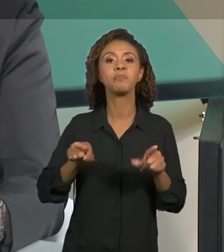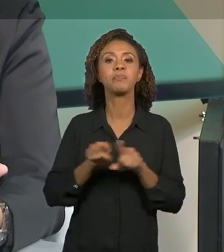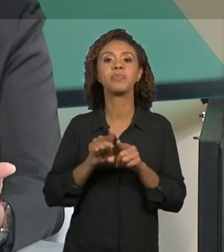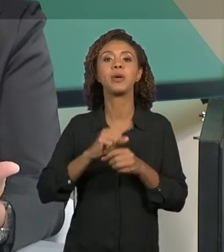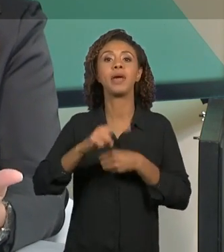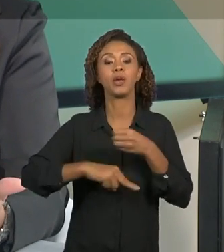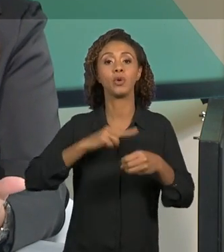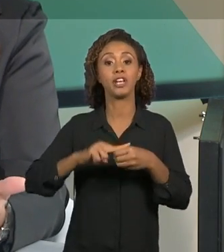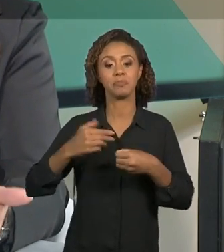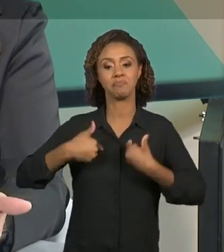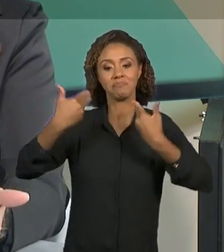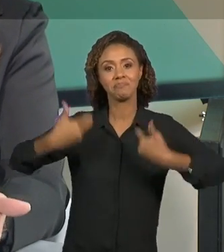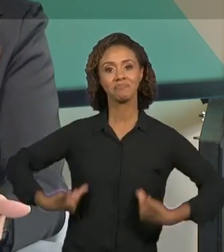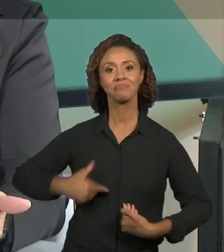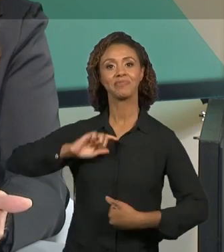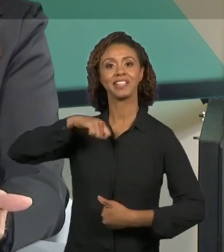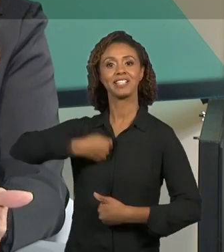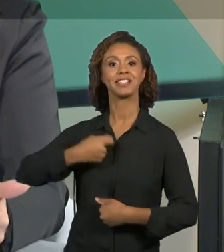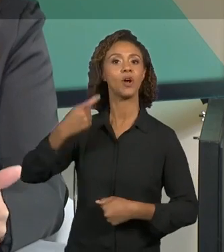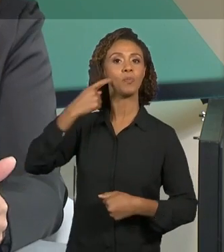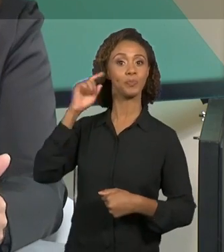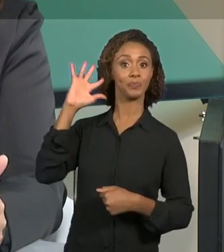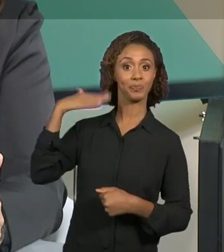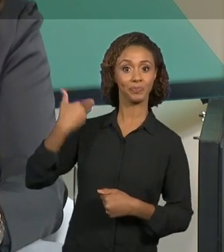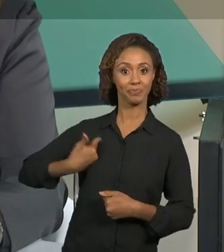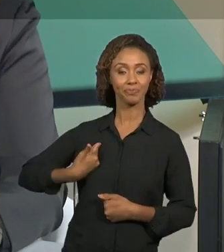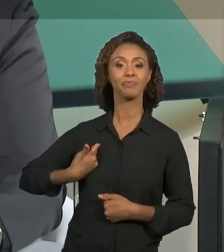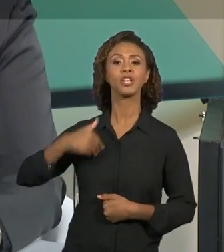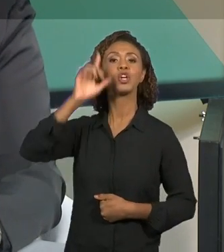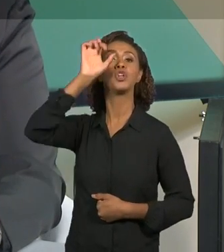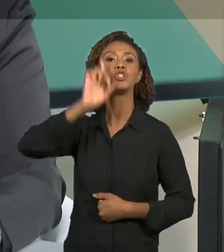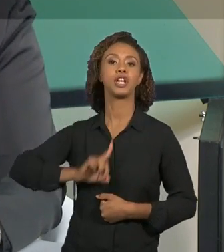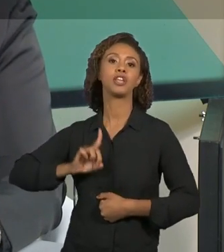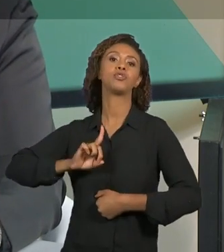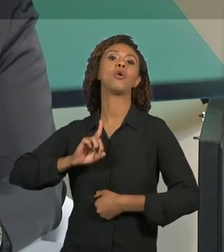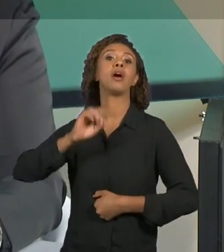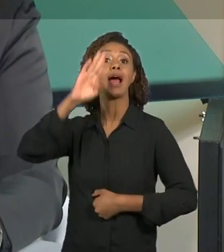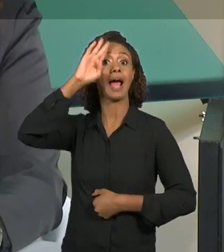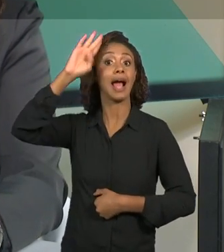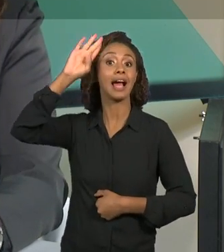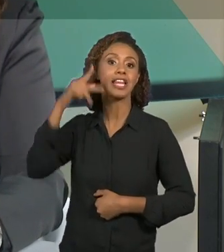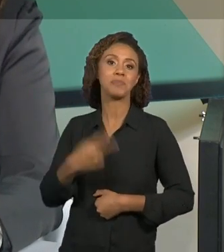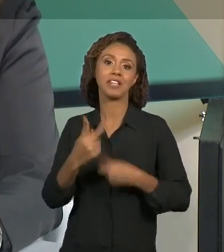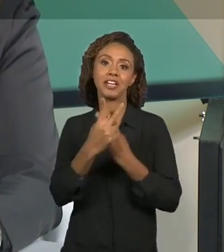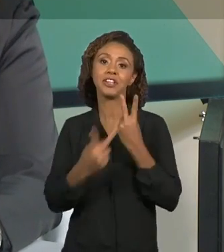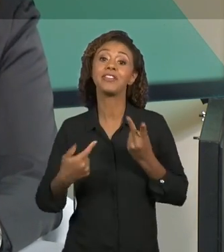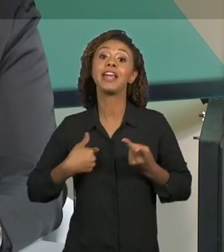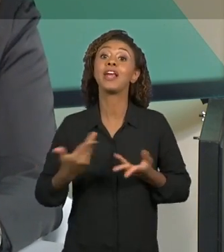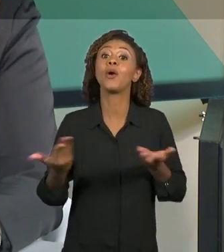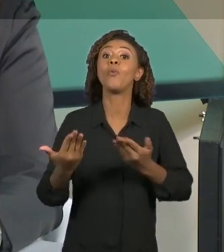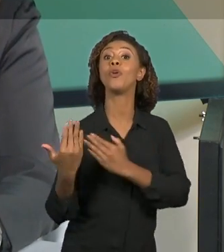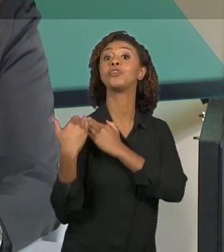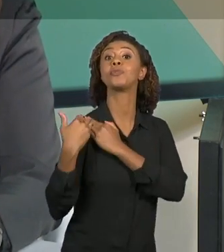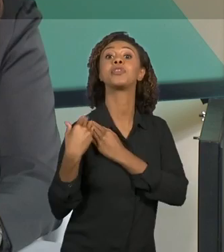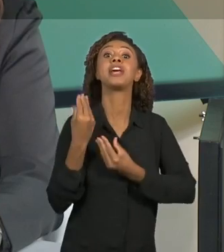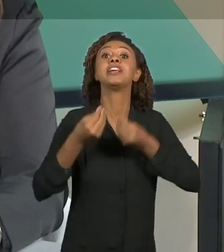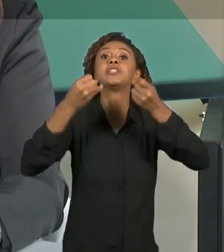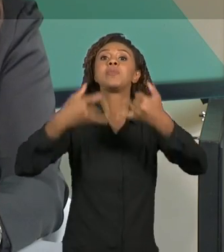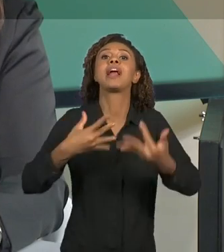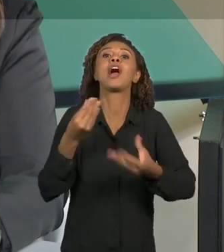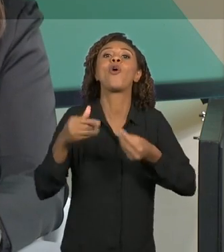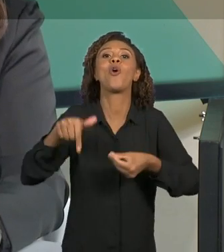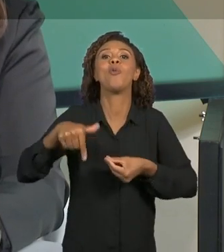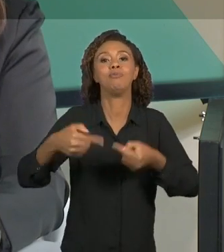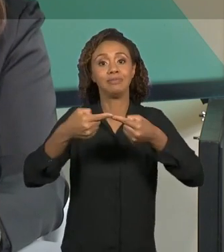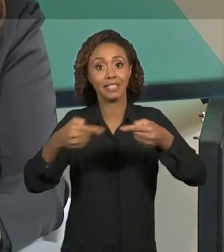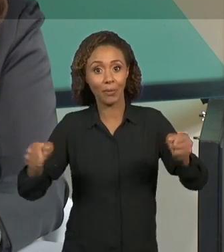teles a diretora acadêmica da univesp e eu seria a pessoa responsável para conduzir as atividades que nós vamos fazer hoje à noite